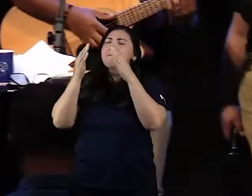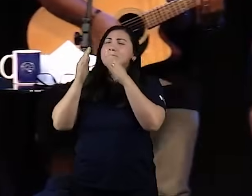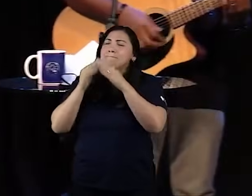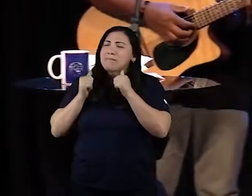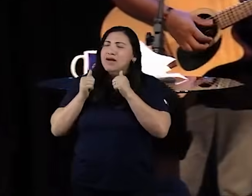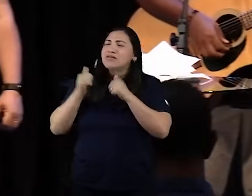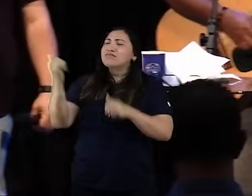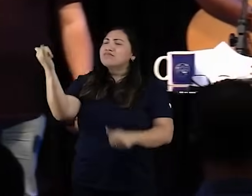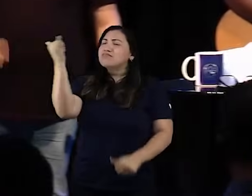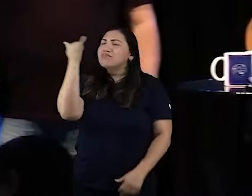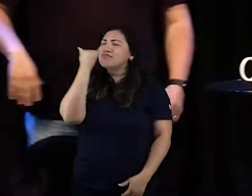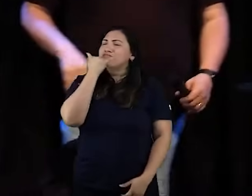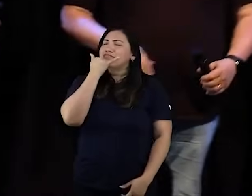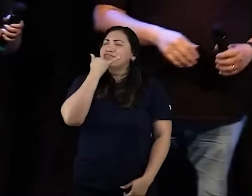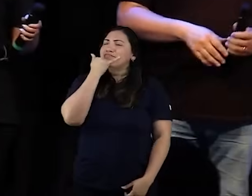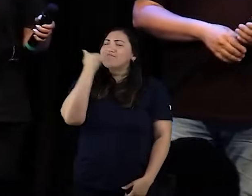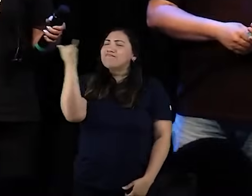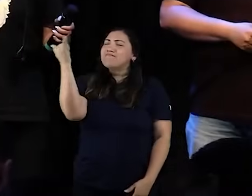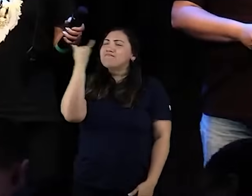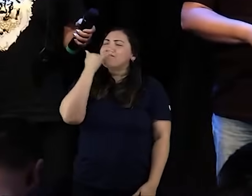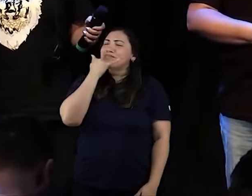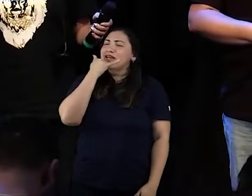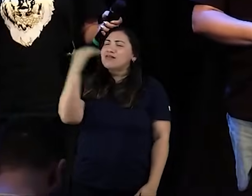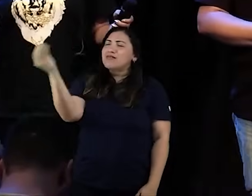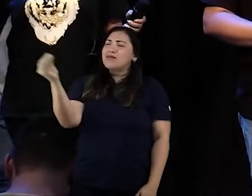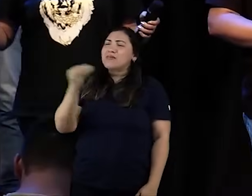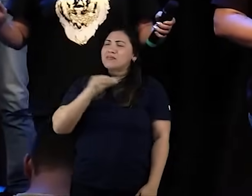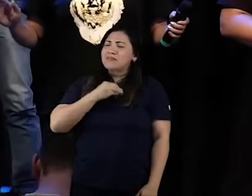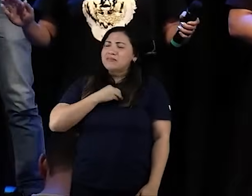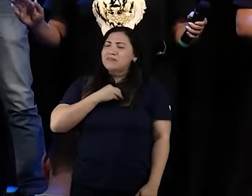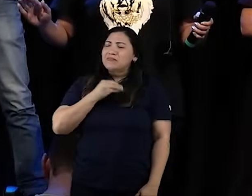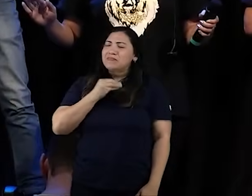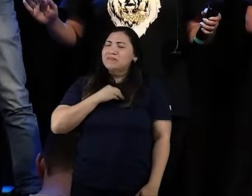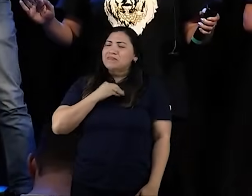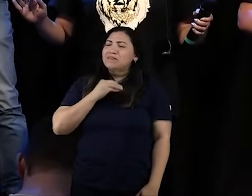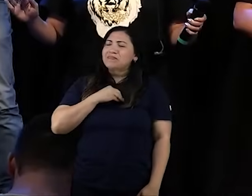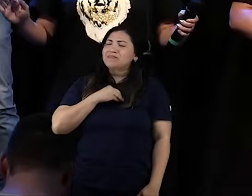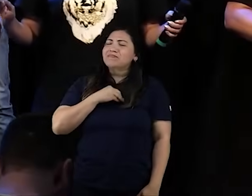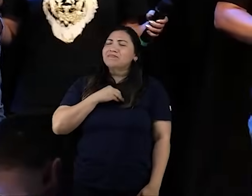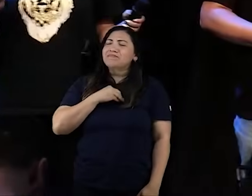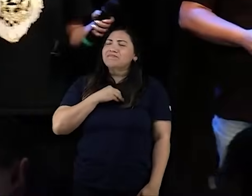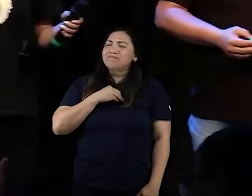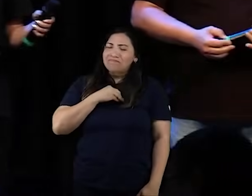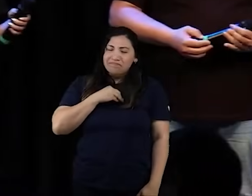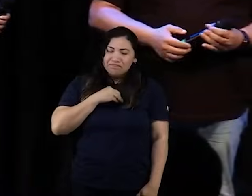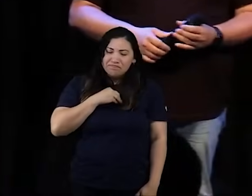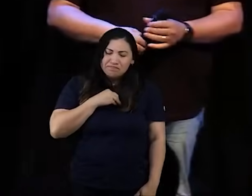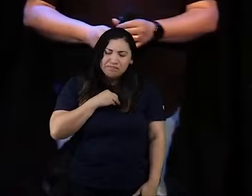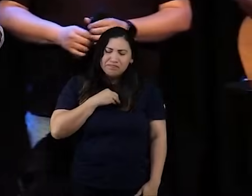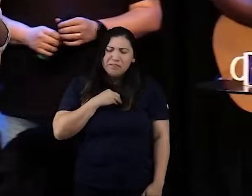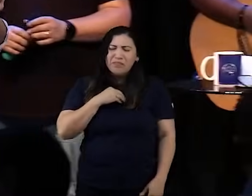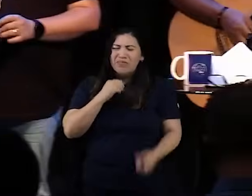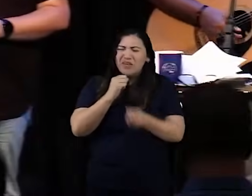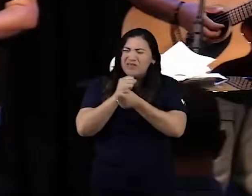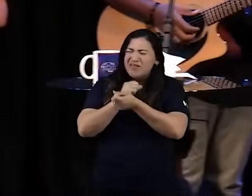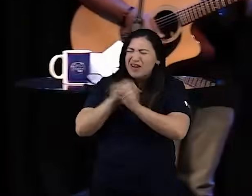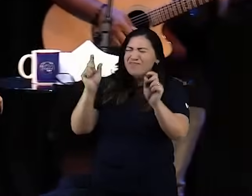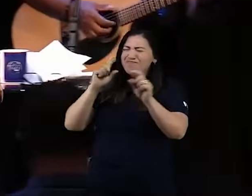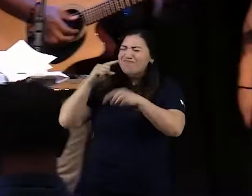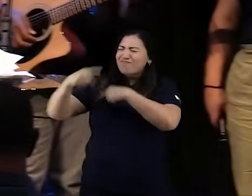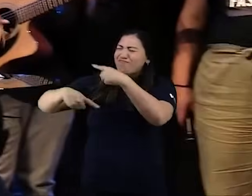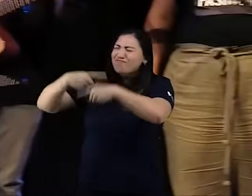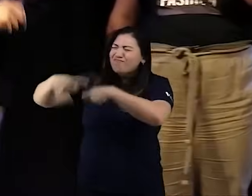peço perdão perdão pelos meus pecados eu quero livrar minha